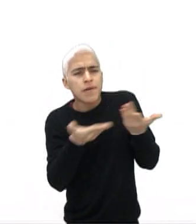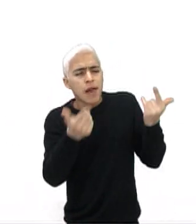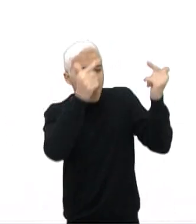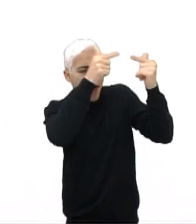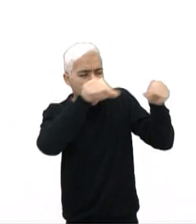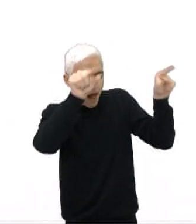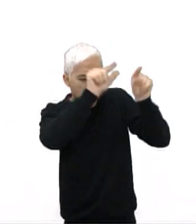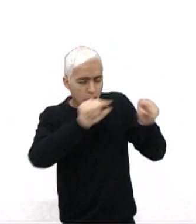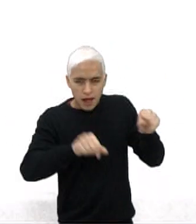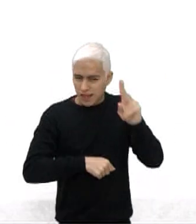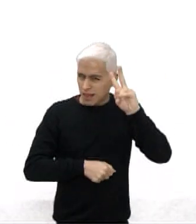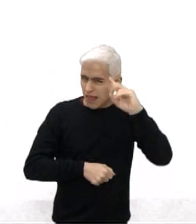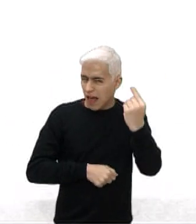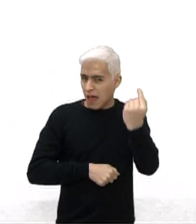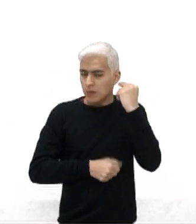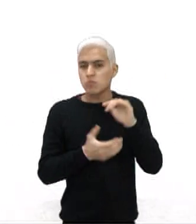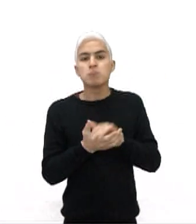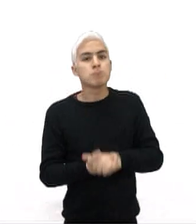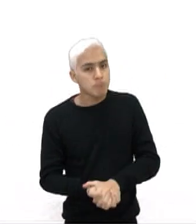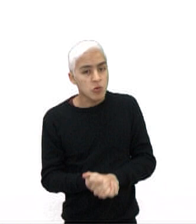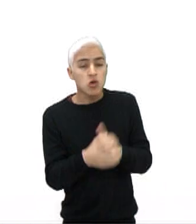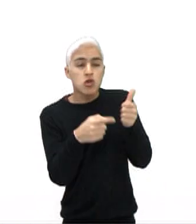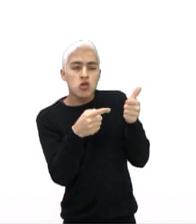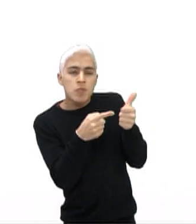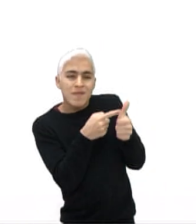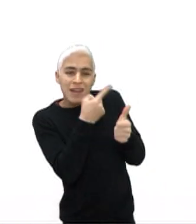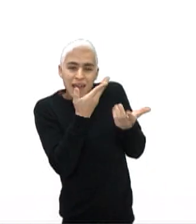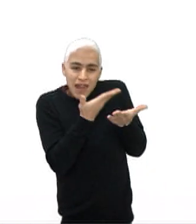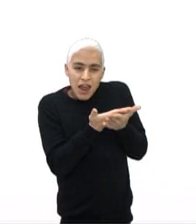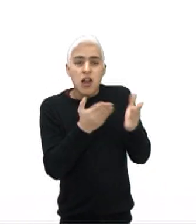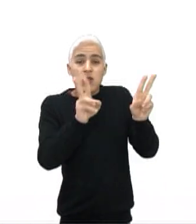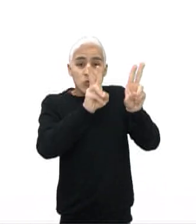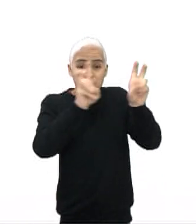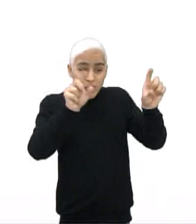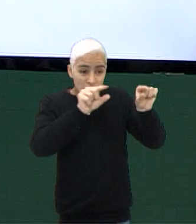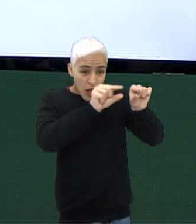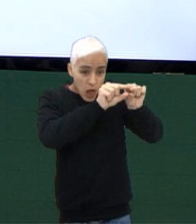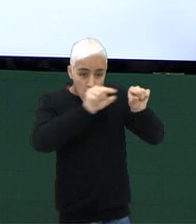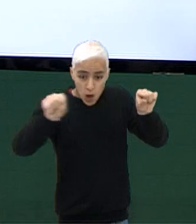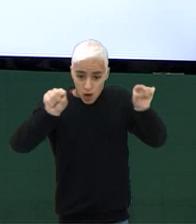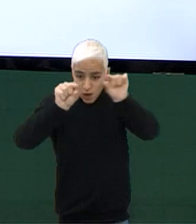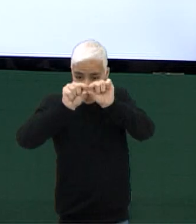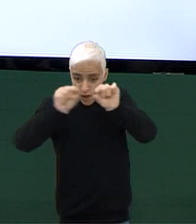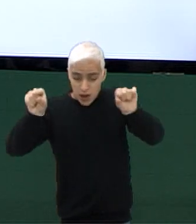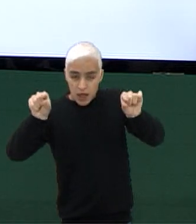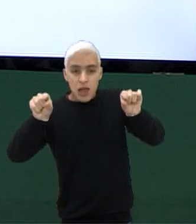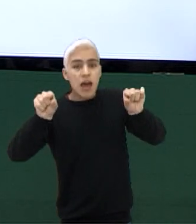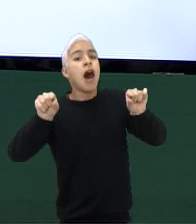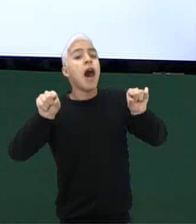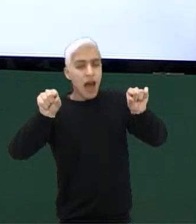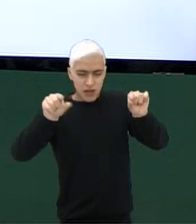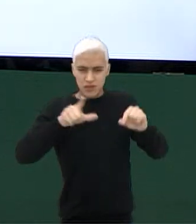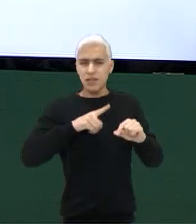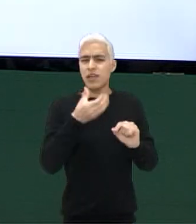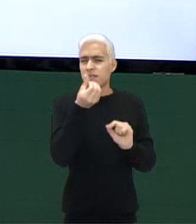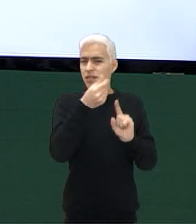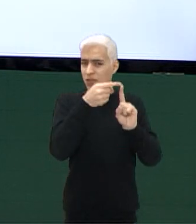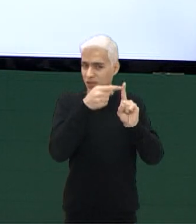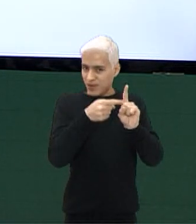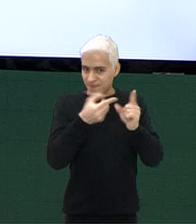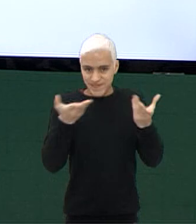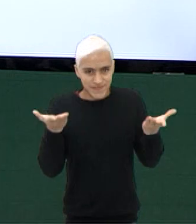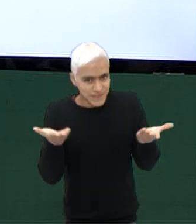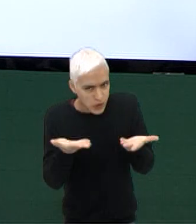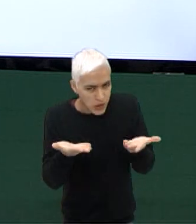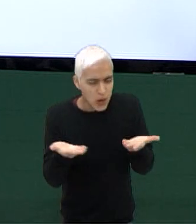Estão lembrados? Lá no início, na primeira aula de oração subordinada, eu falei a vocês que nós tínhamos 6 tipos.